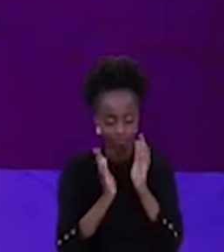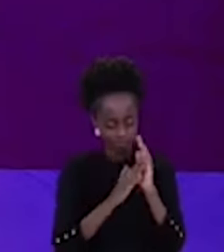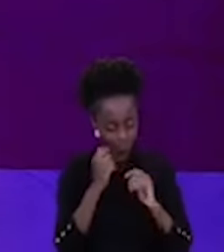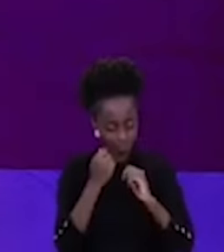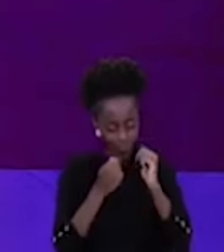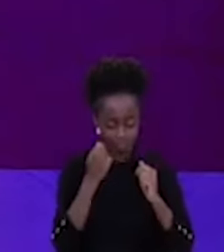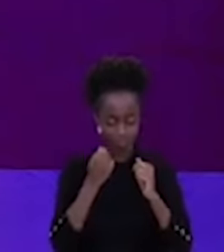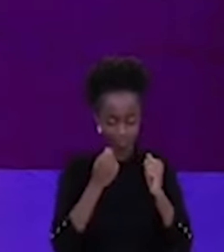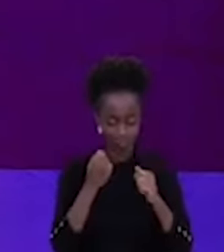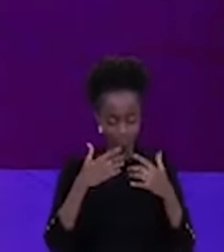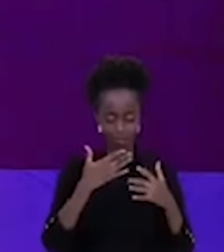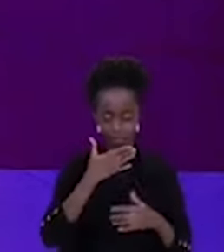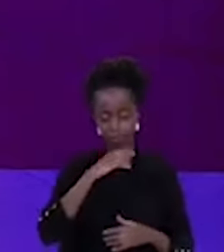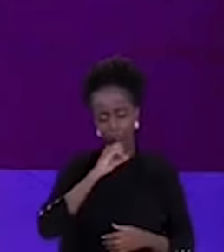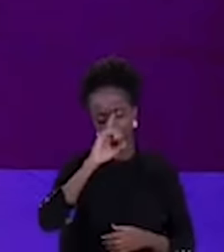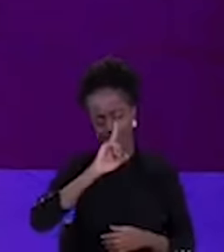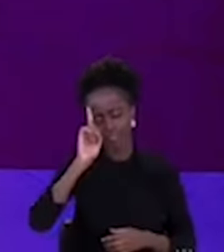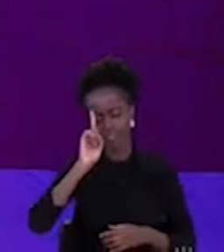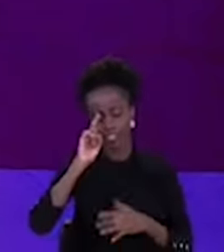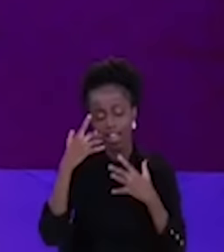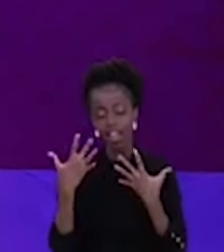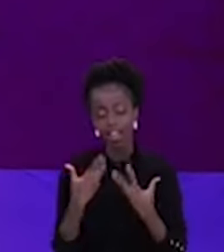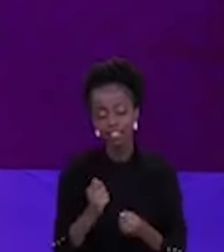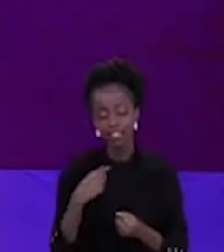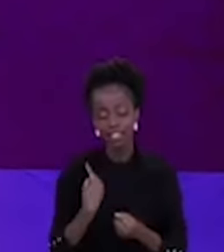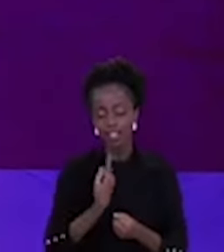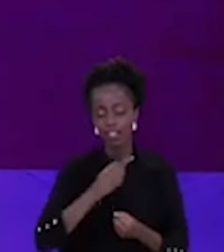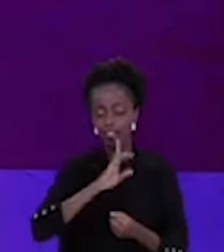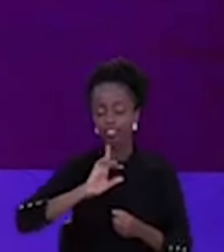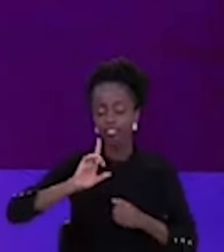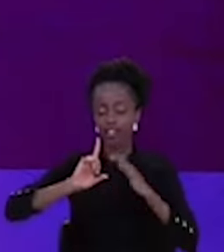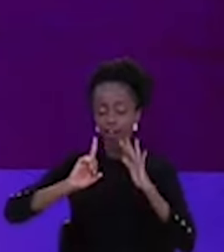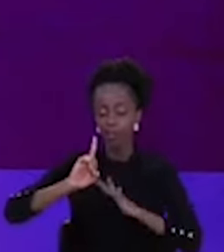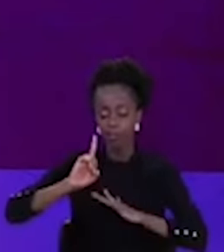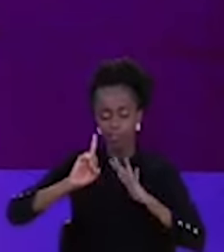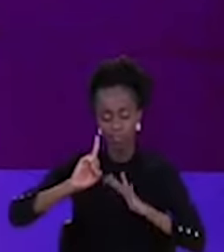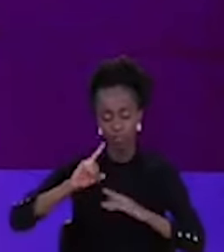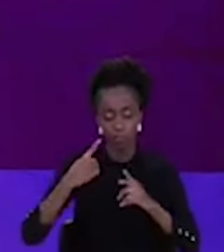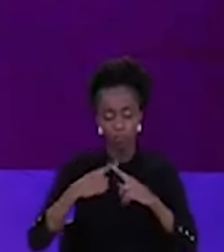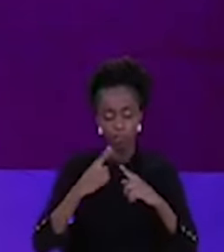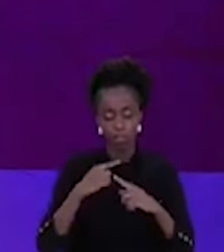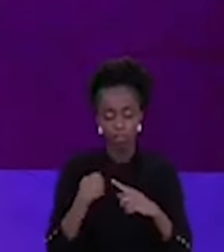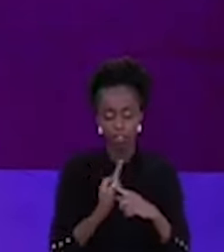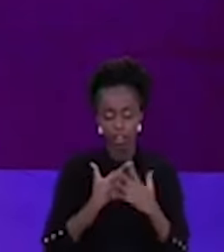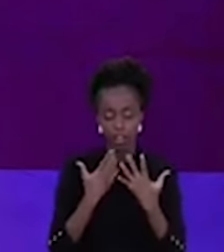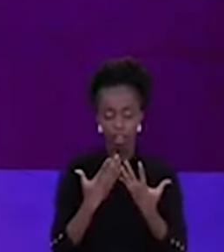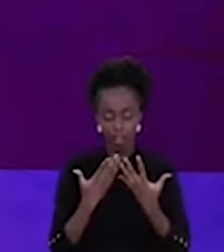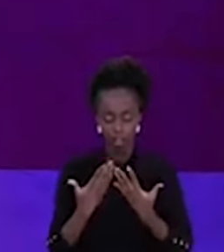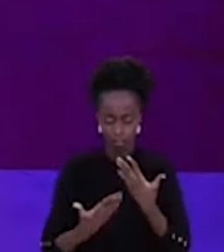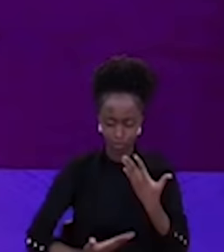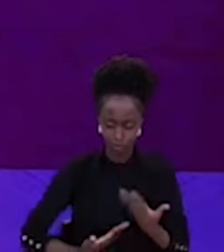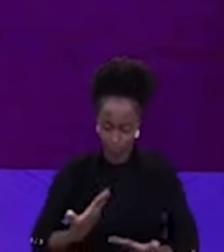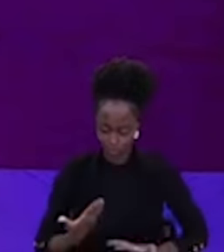Aleluia. Oh, meu Pai, receba a nossa adoração, porque nós queremos te servir.